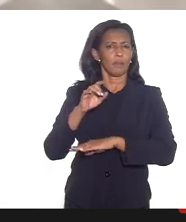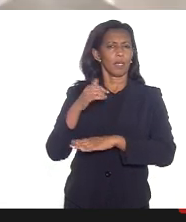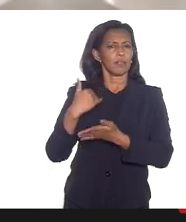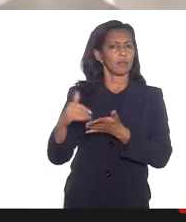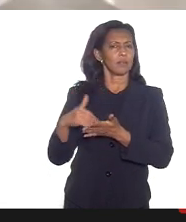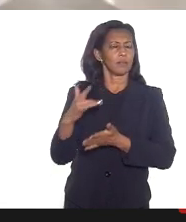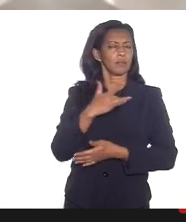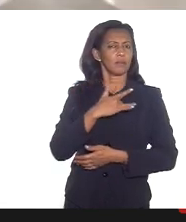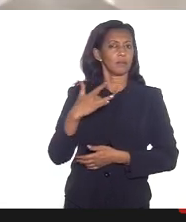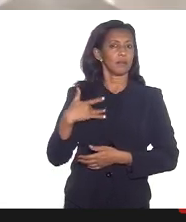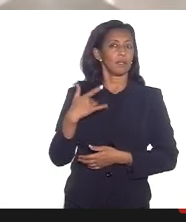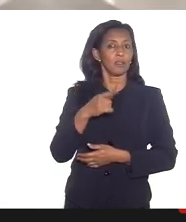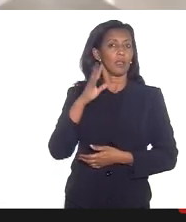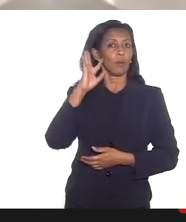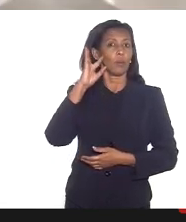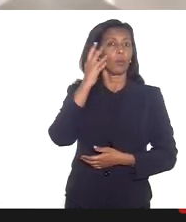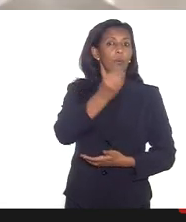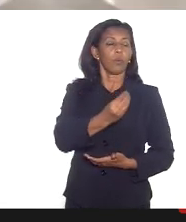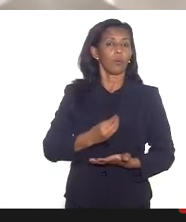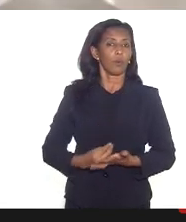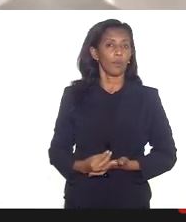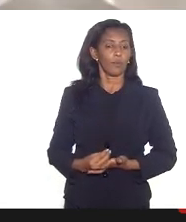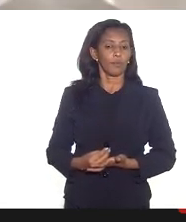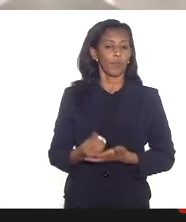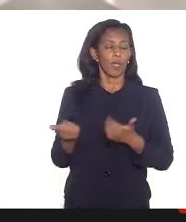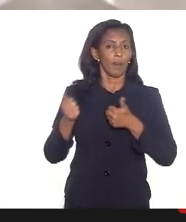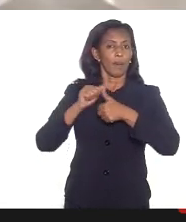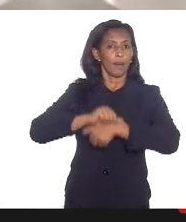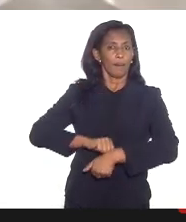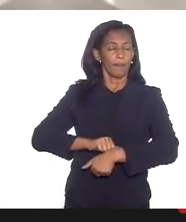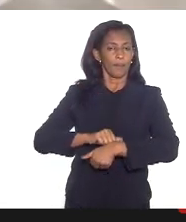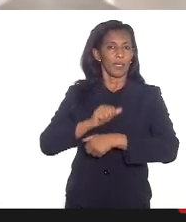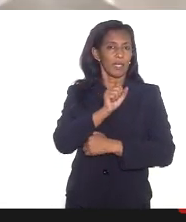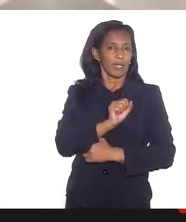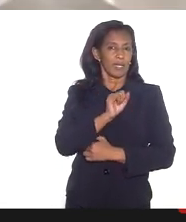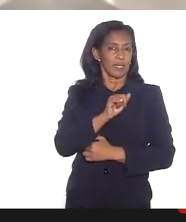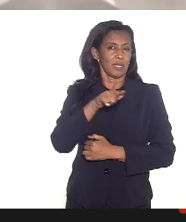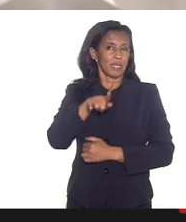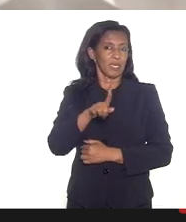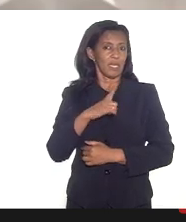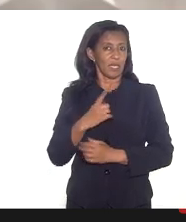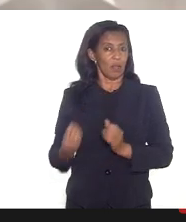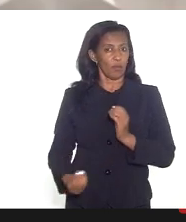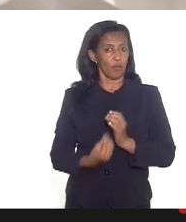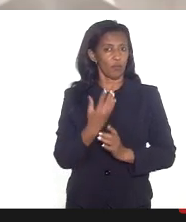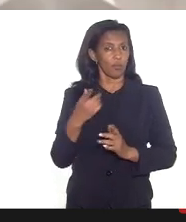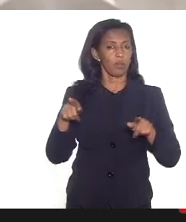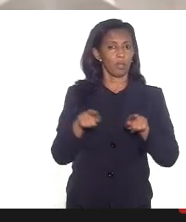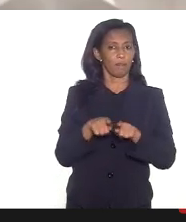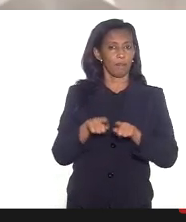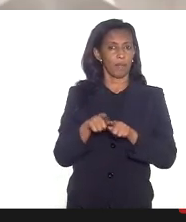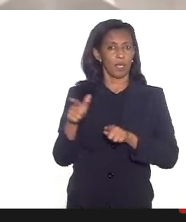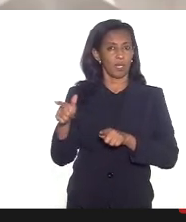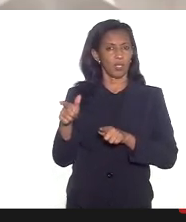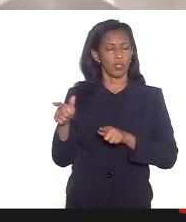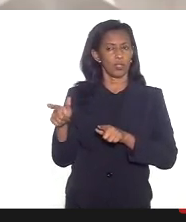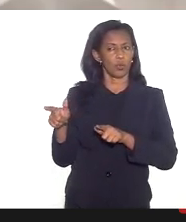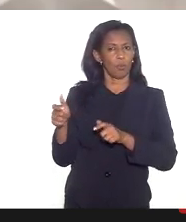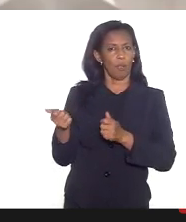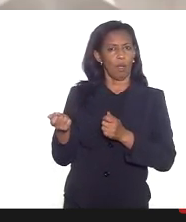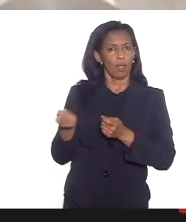de Saúde e é uma decisão a4h Em sib e que é fruto também de uma de uma